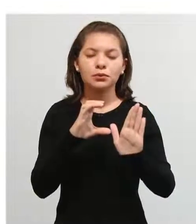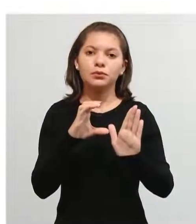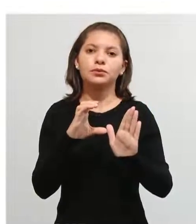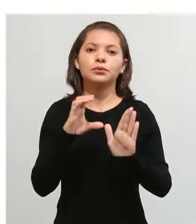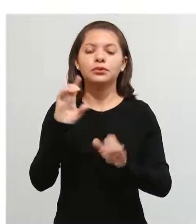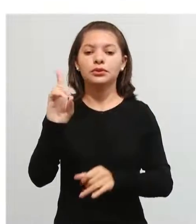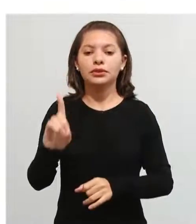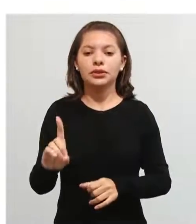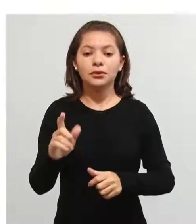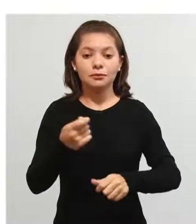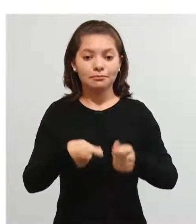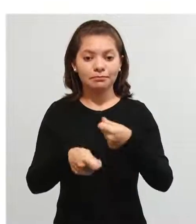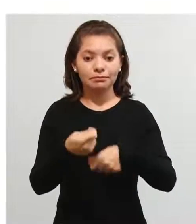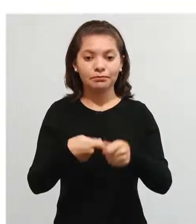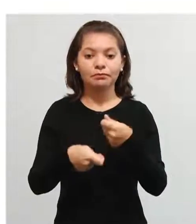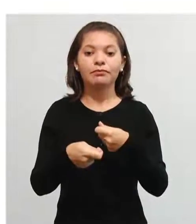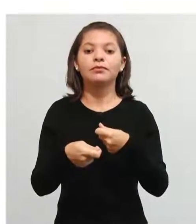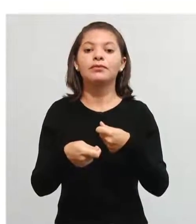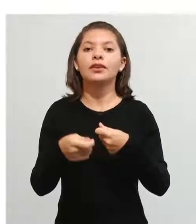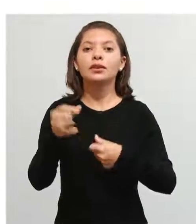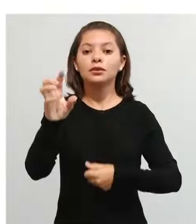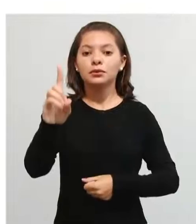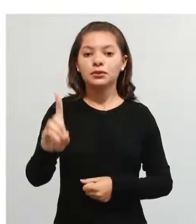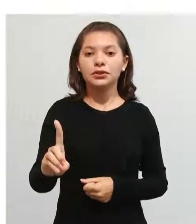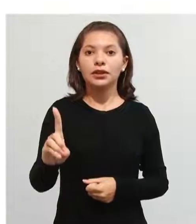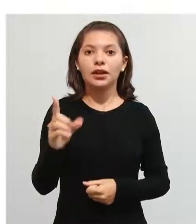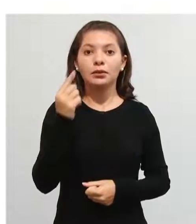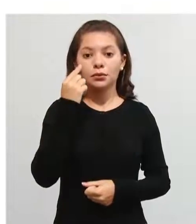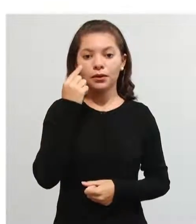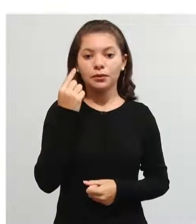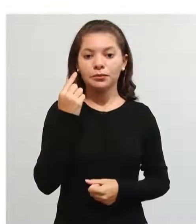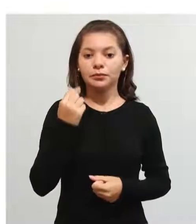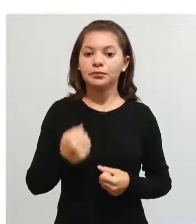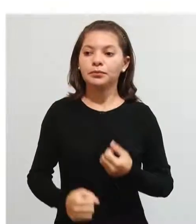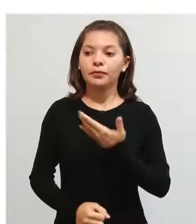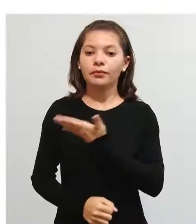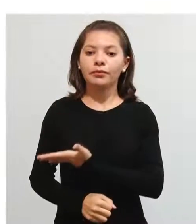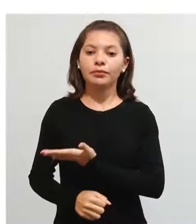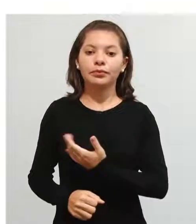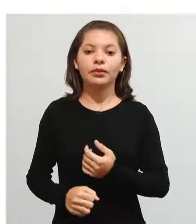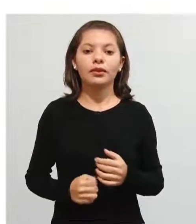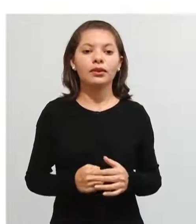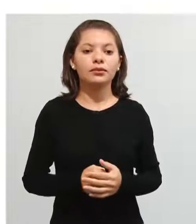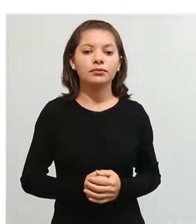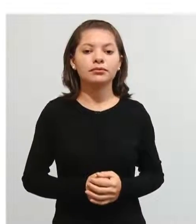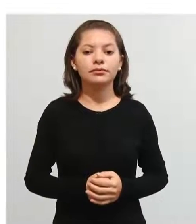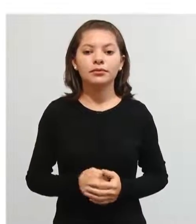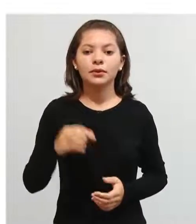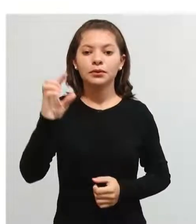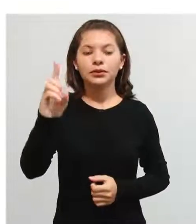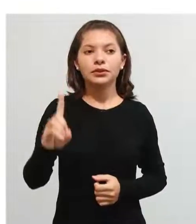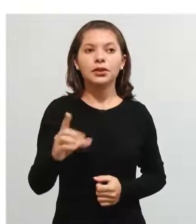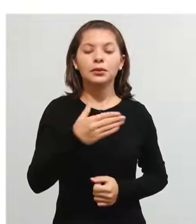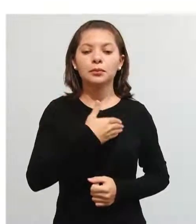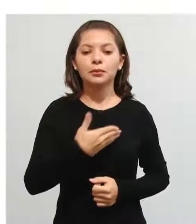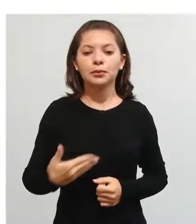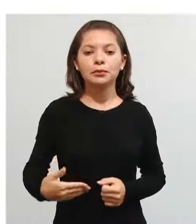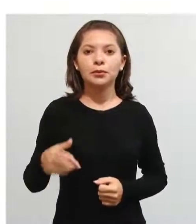tá? No direito tributário, olha só, a receita de direito público utiliza-se